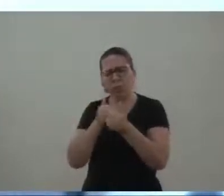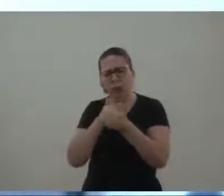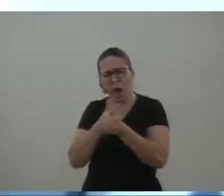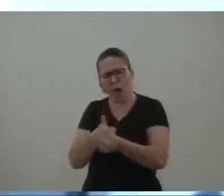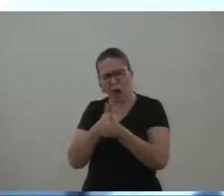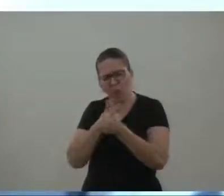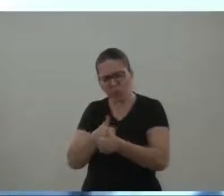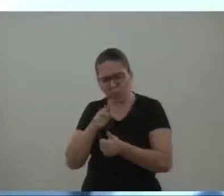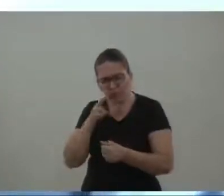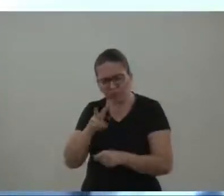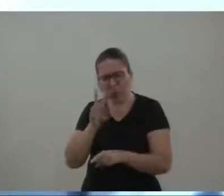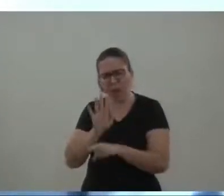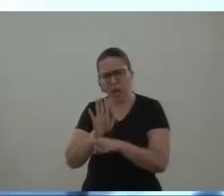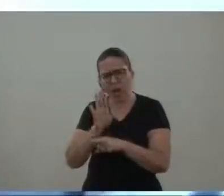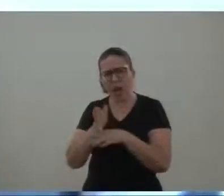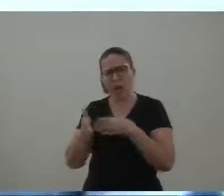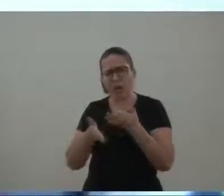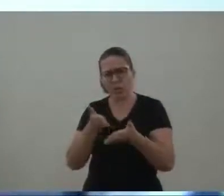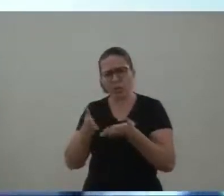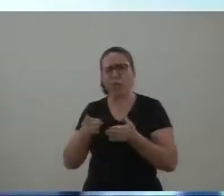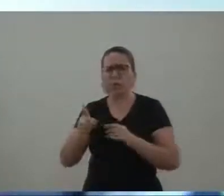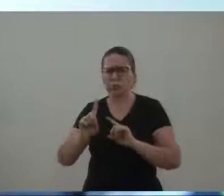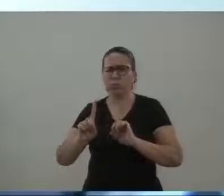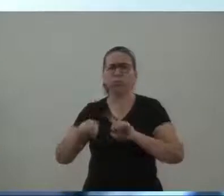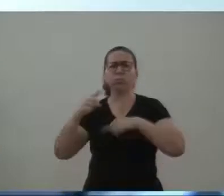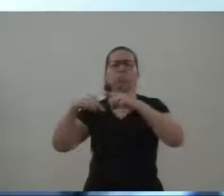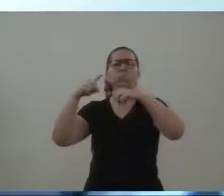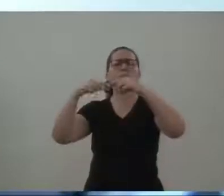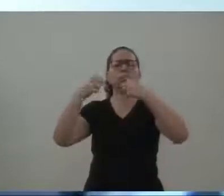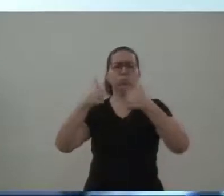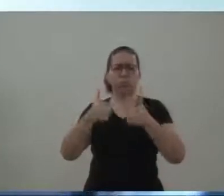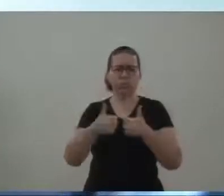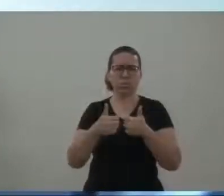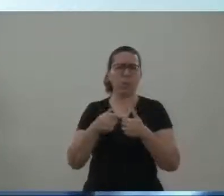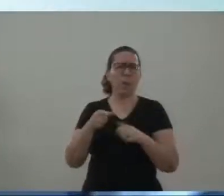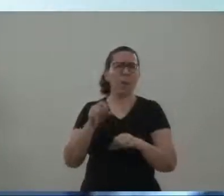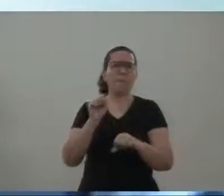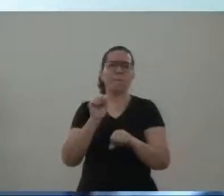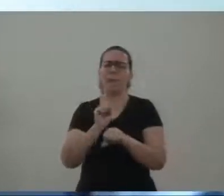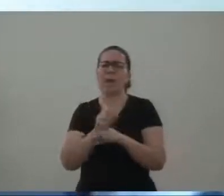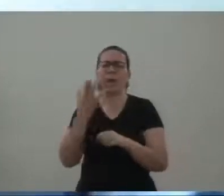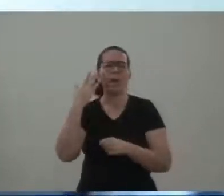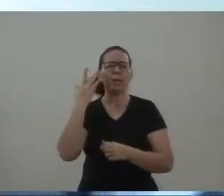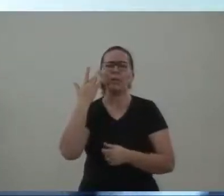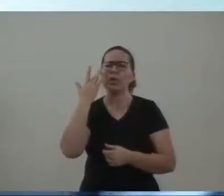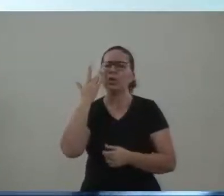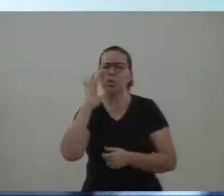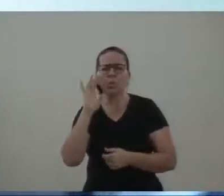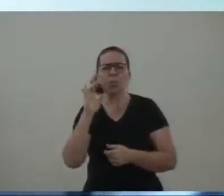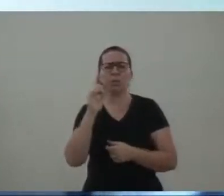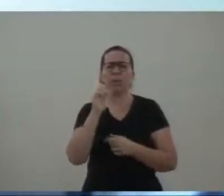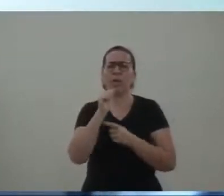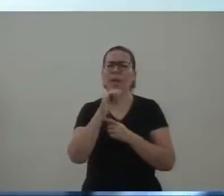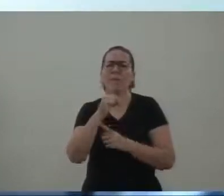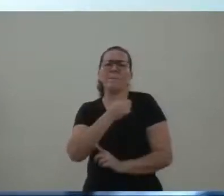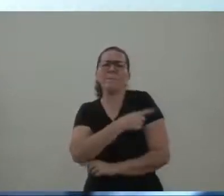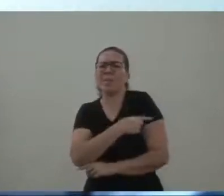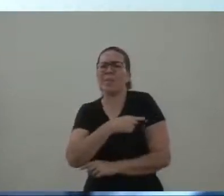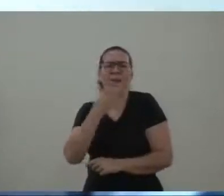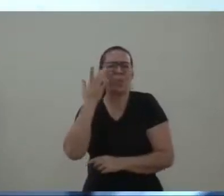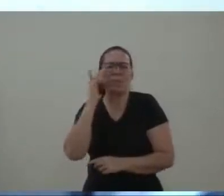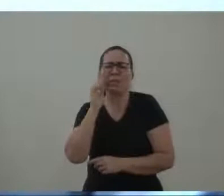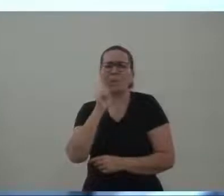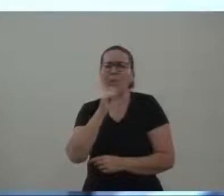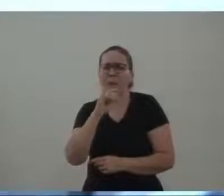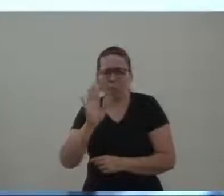esposa, e ele evoluiu muito, né? Quando parou, não sabia ainda, primeiro ano, né? Ainda não sabia ler escrever,